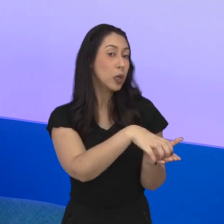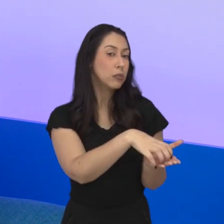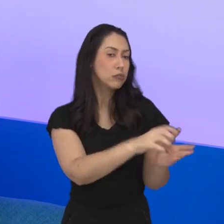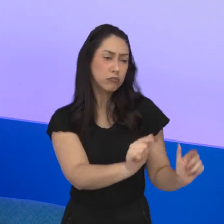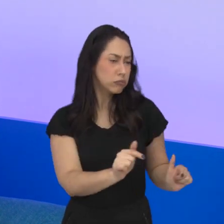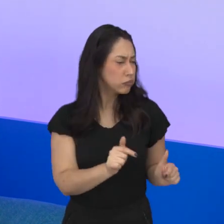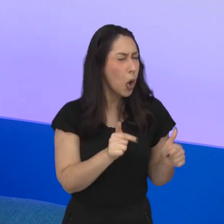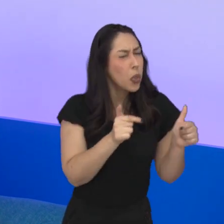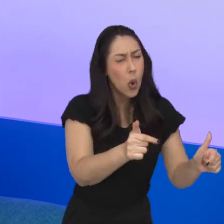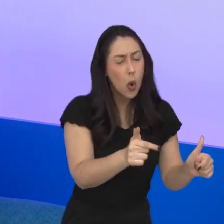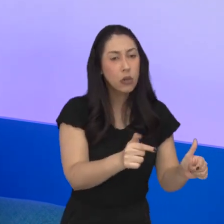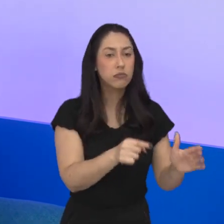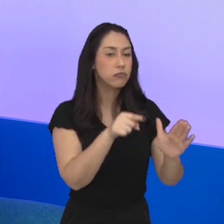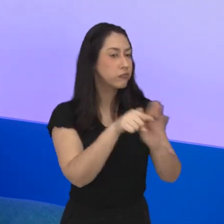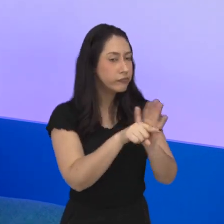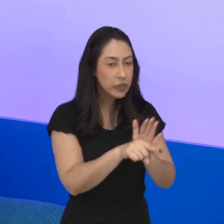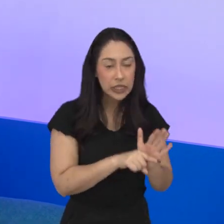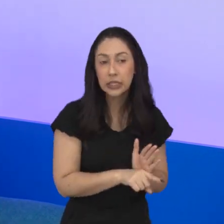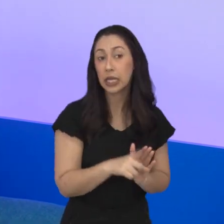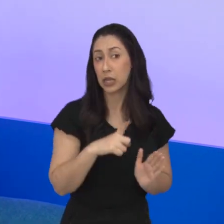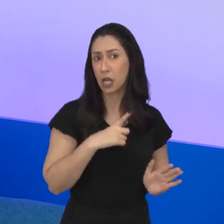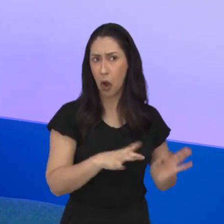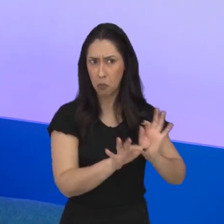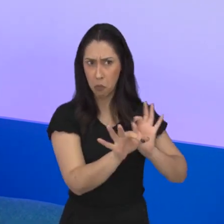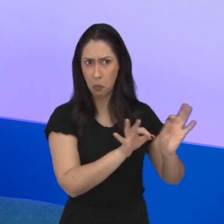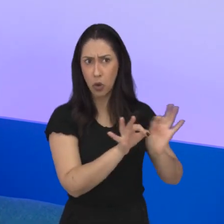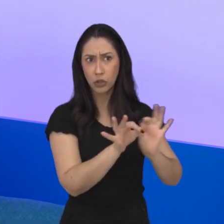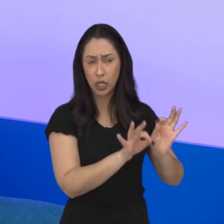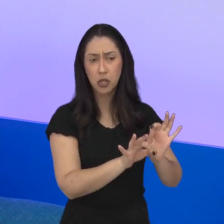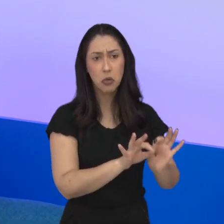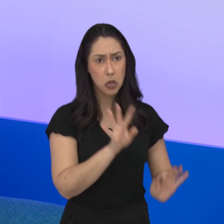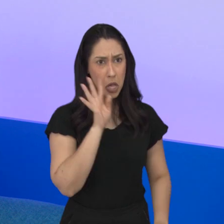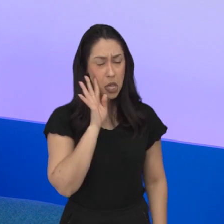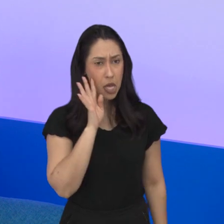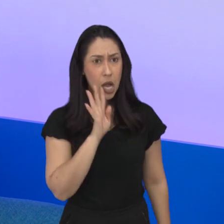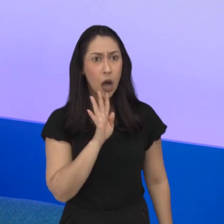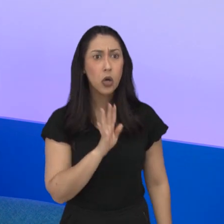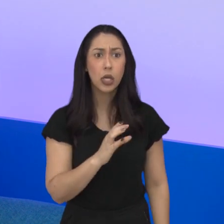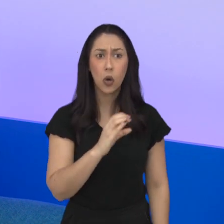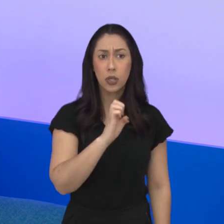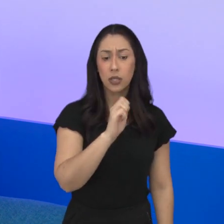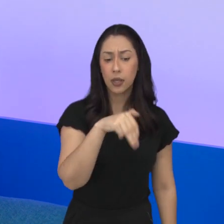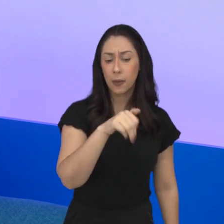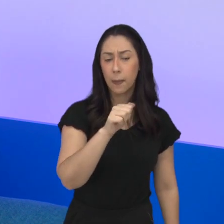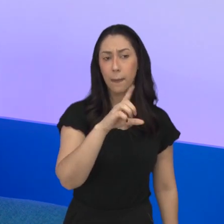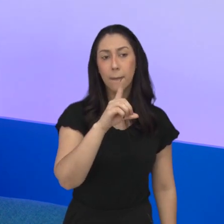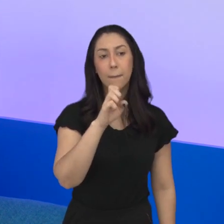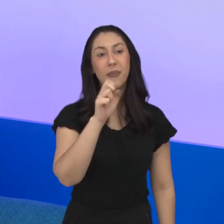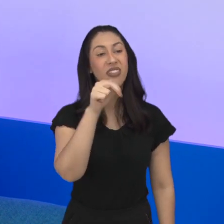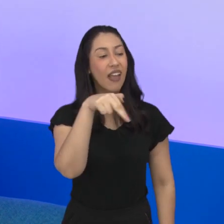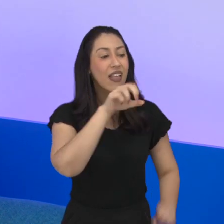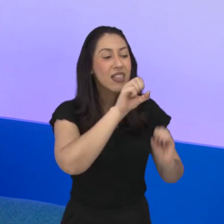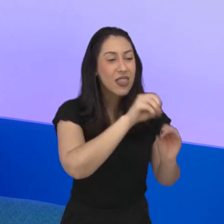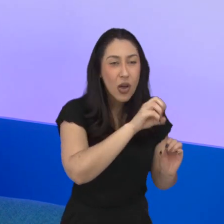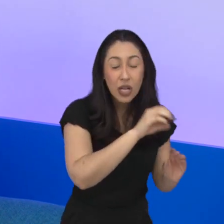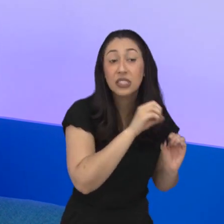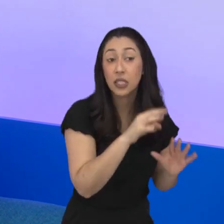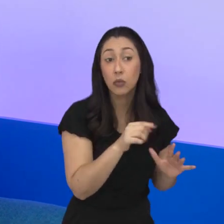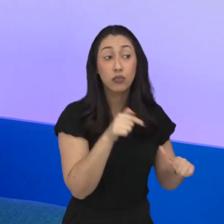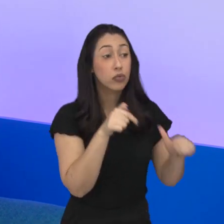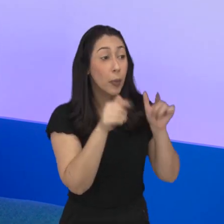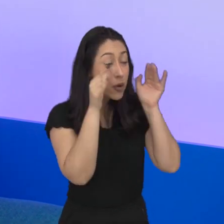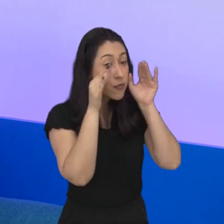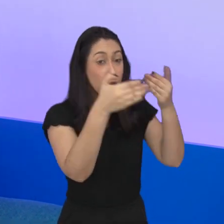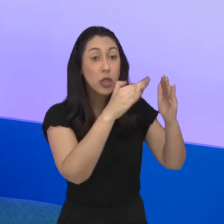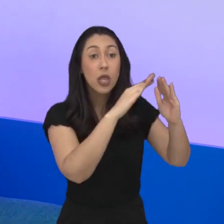em algumas partes, ele atua com pesquisas. A gente tem um programa muito interessante que chama Semadem Educação, esse programa ele trabalha